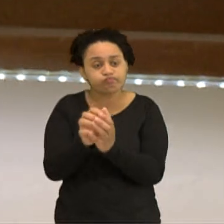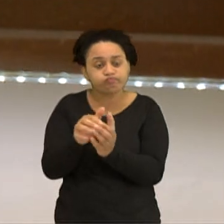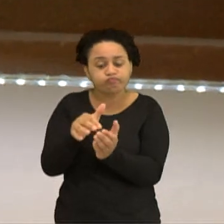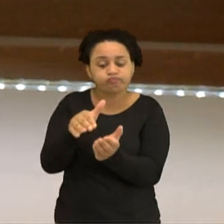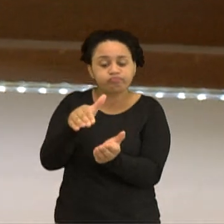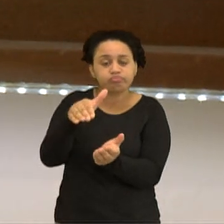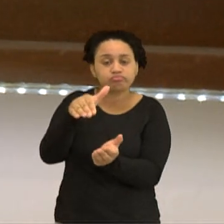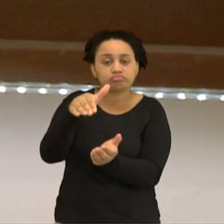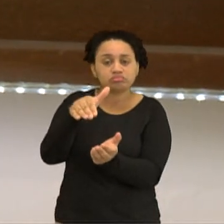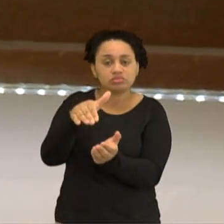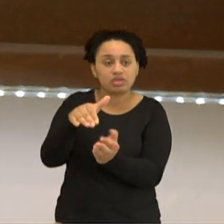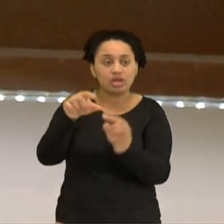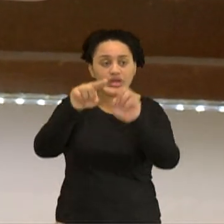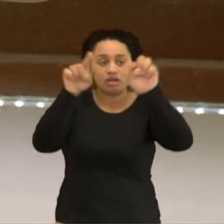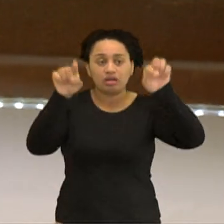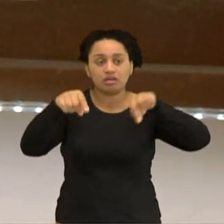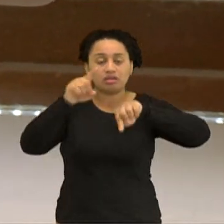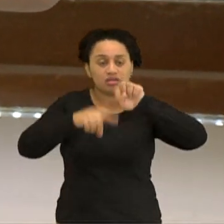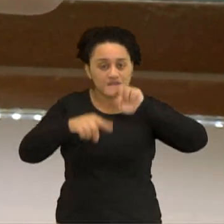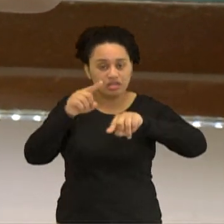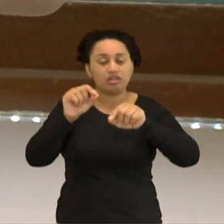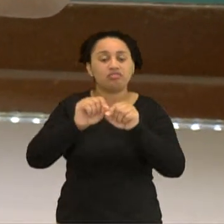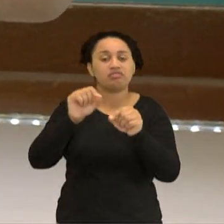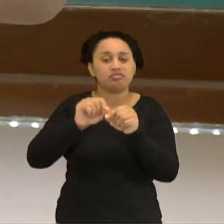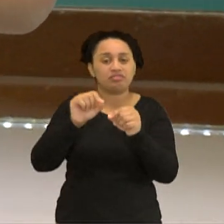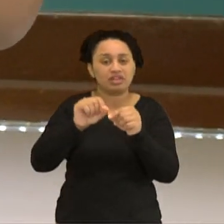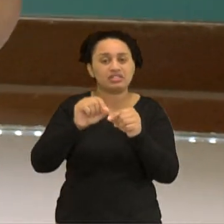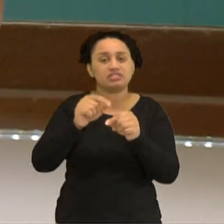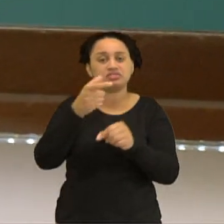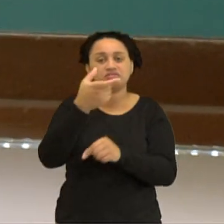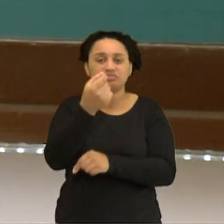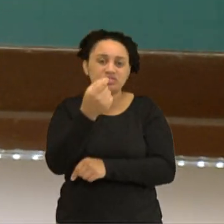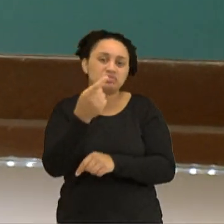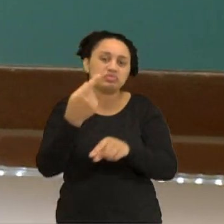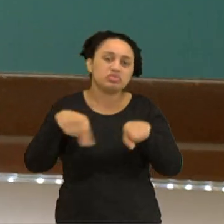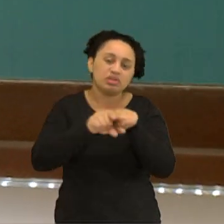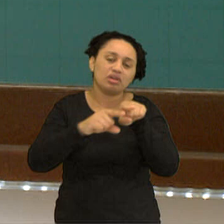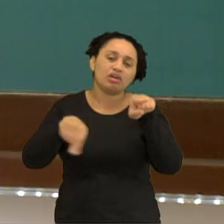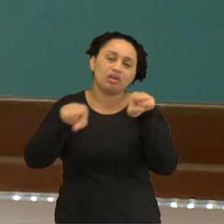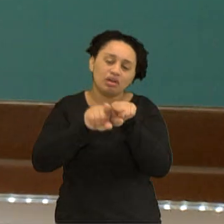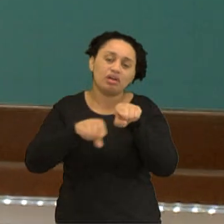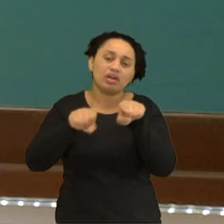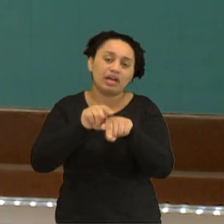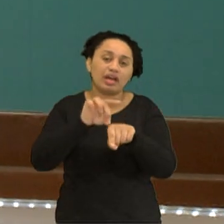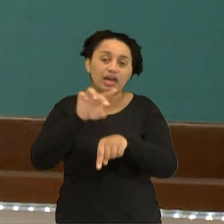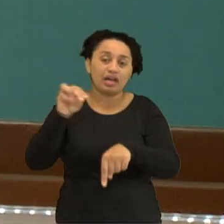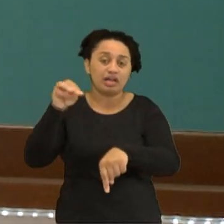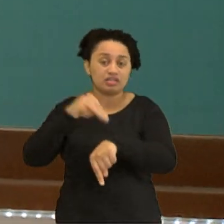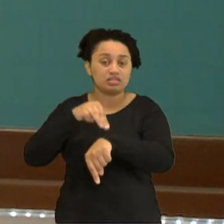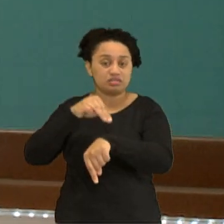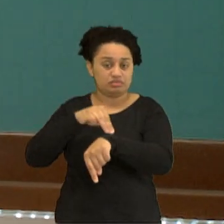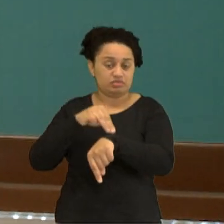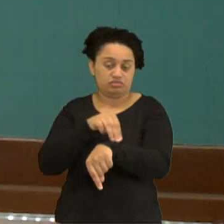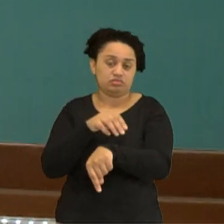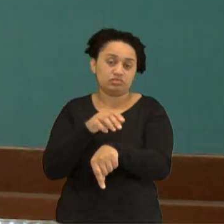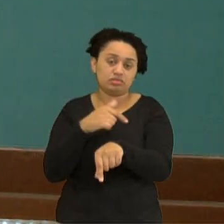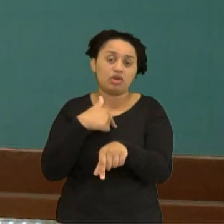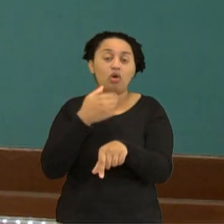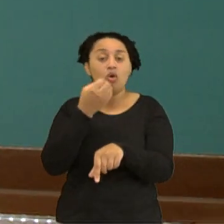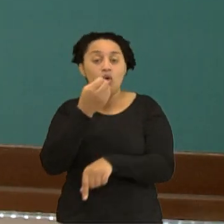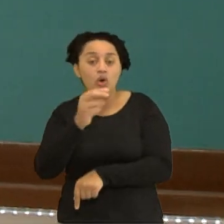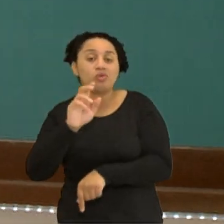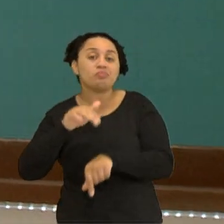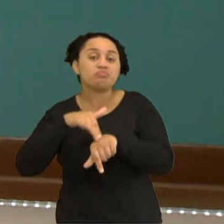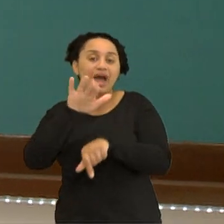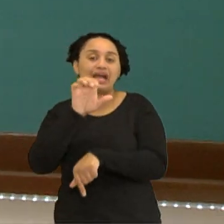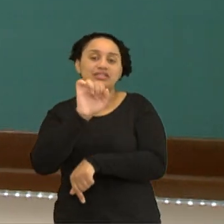O respirador ali, faz isso aqui 20 vezes por minuto, se for uma frequência normal, ou até